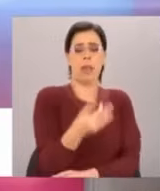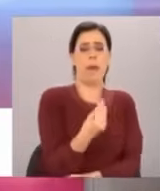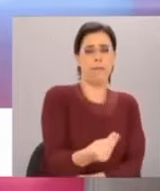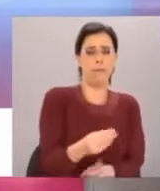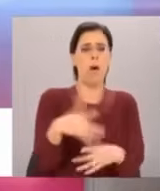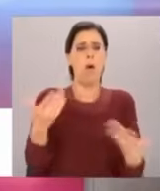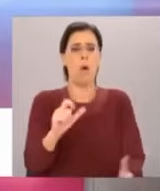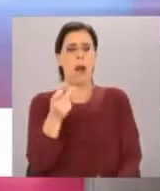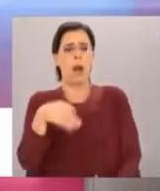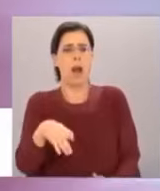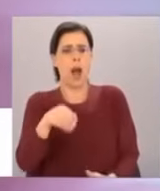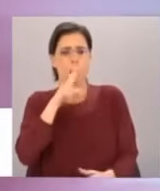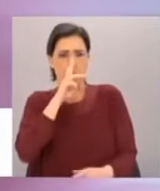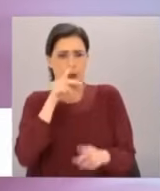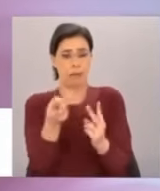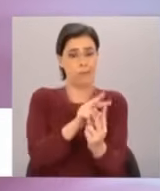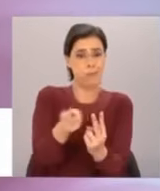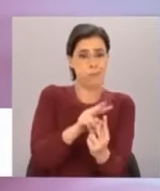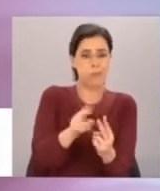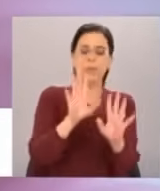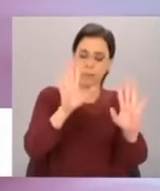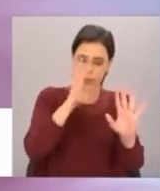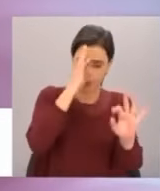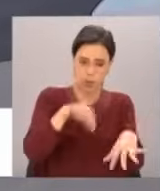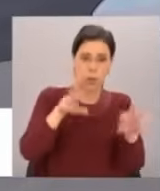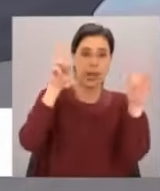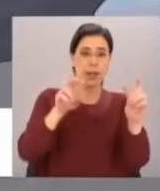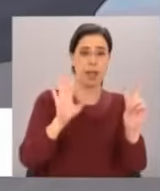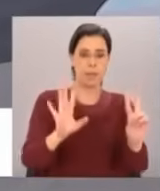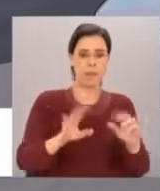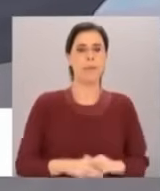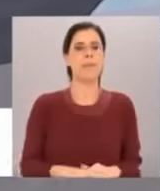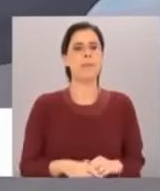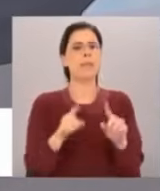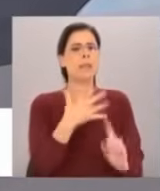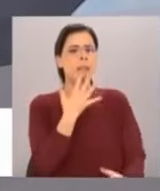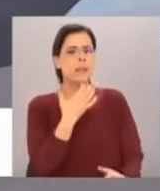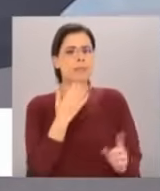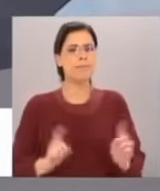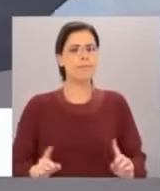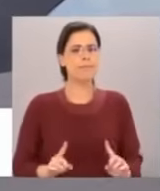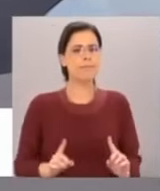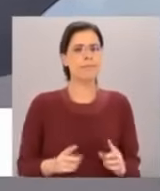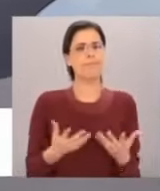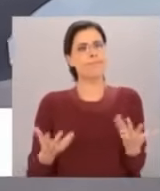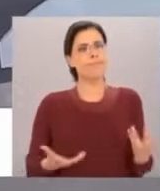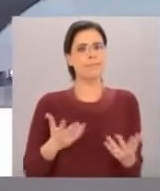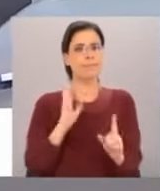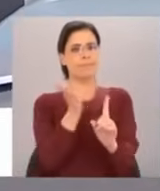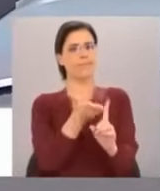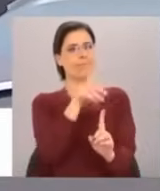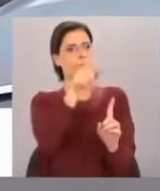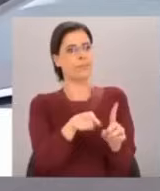ou e em que quer um quer outro recebe com foi um desse também nestes real não temos ser certa forma